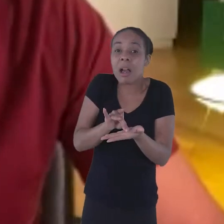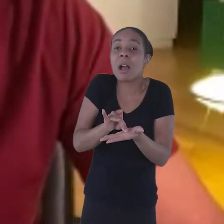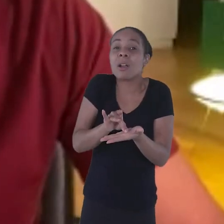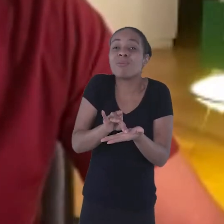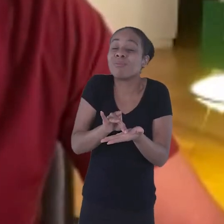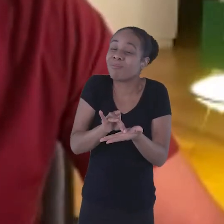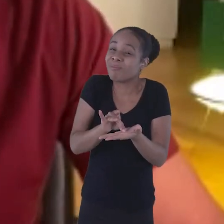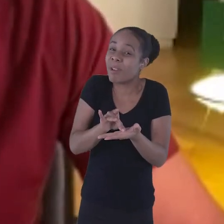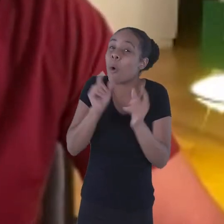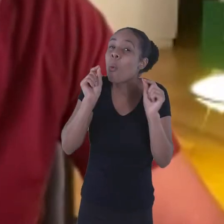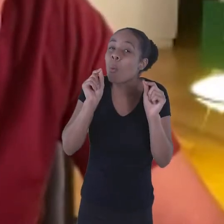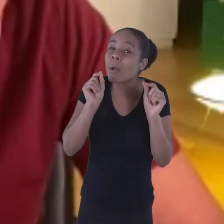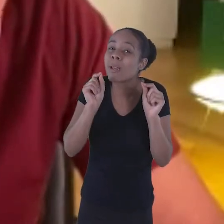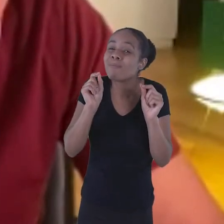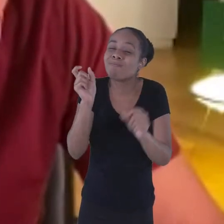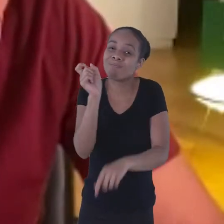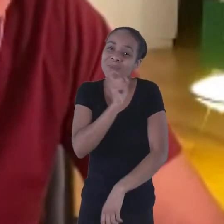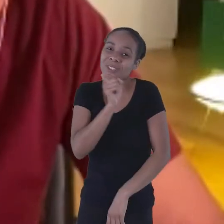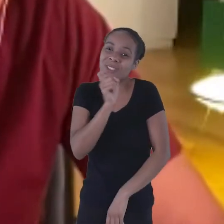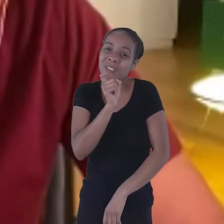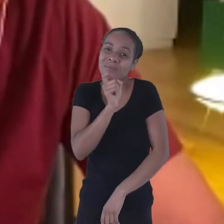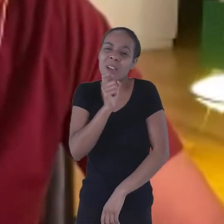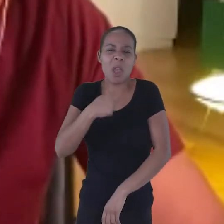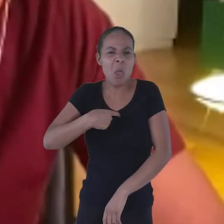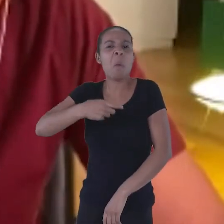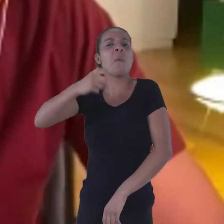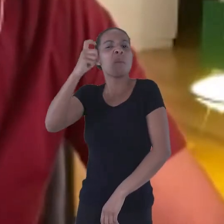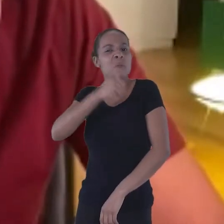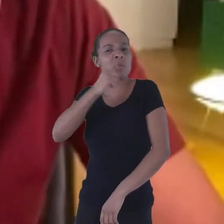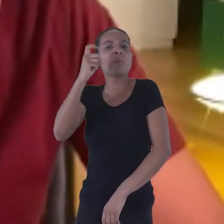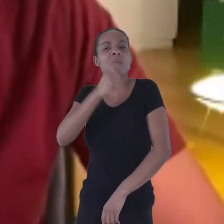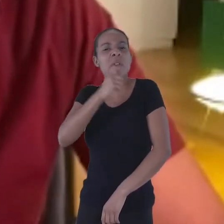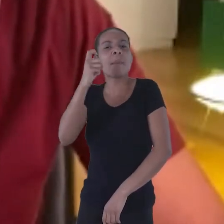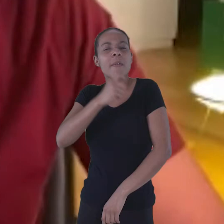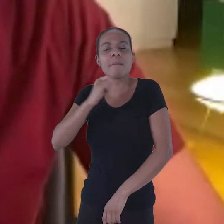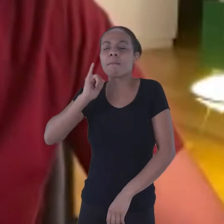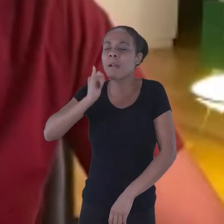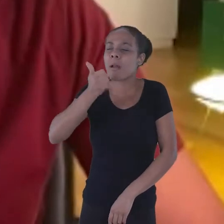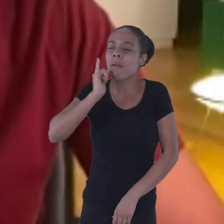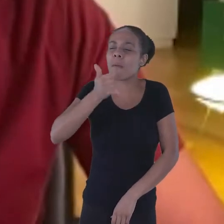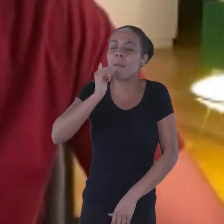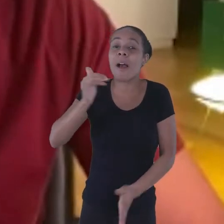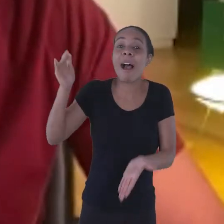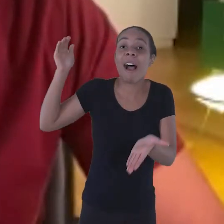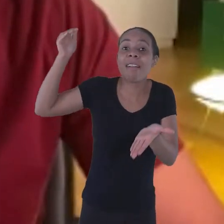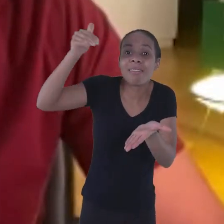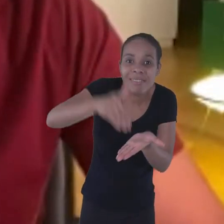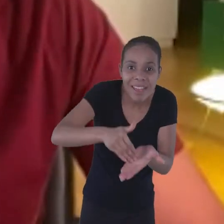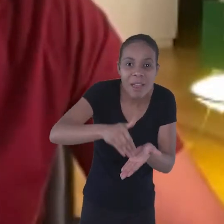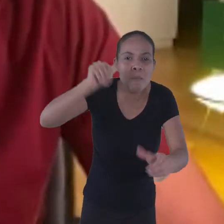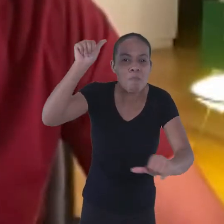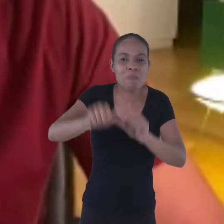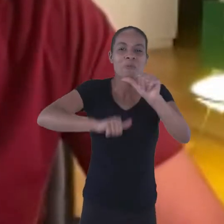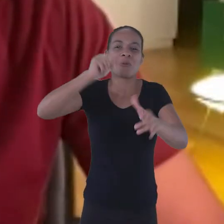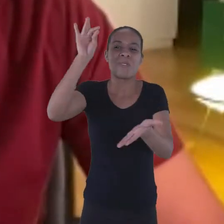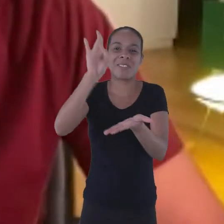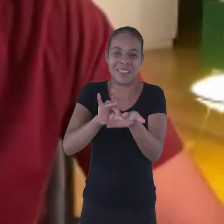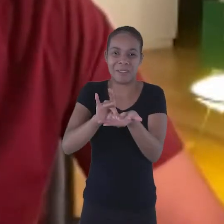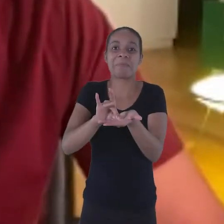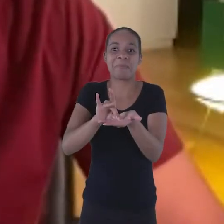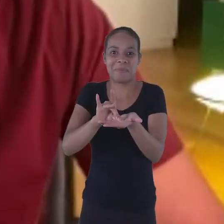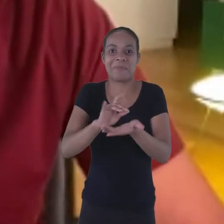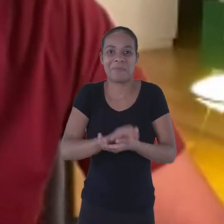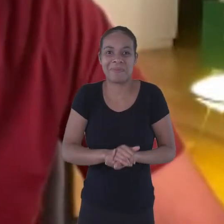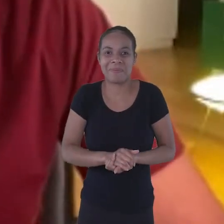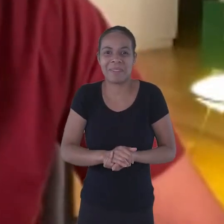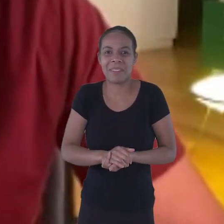que realidade ela seja. Matemática me batiza de incompetente e dita a sentença